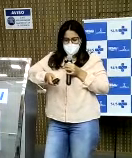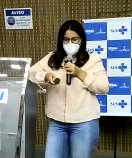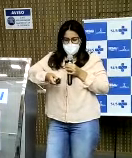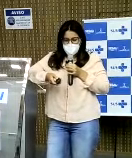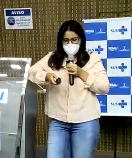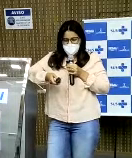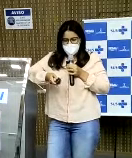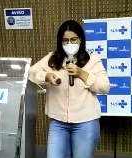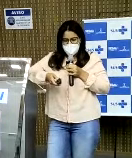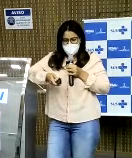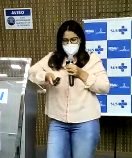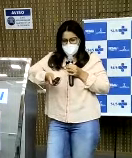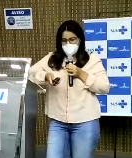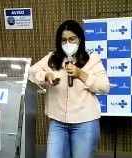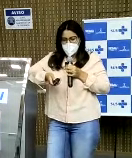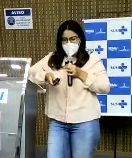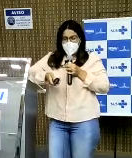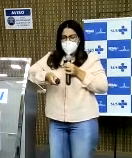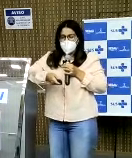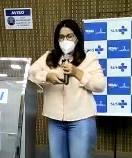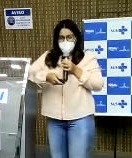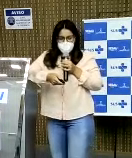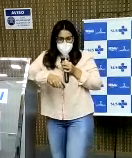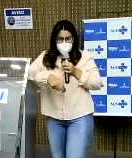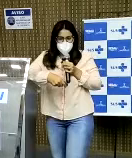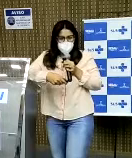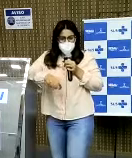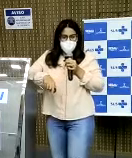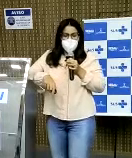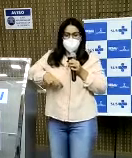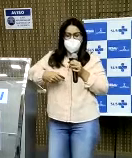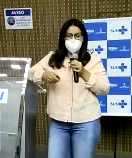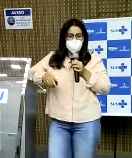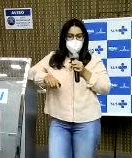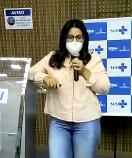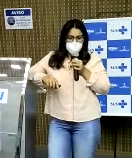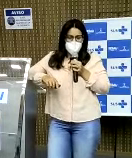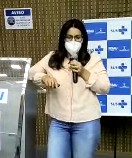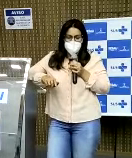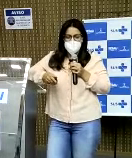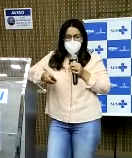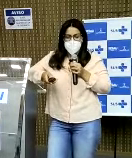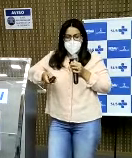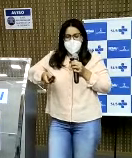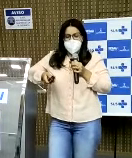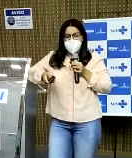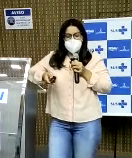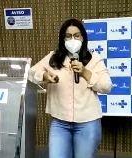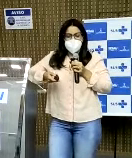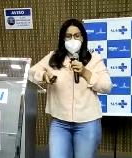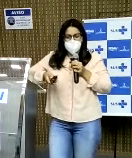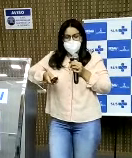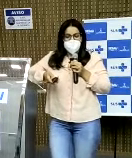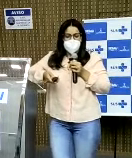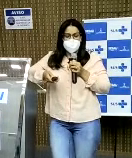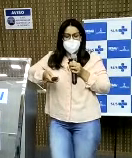Avaliação dos óbitos maternos, fetais e infantis. Número de óbito materno a gente não teve em 2020 nem em 2021. Dos